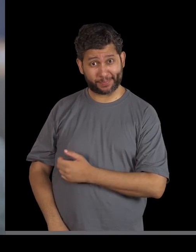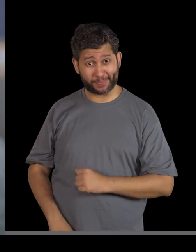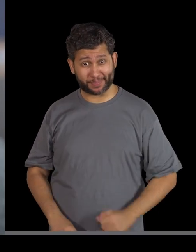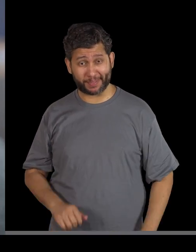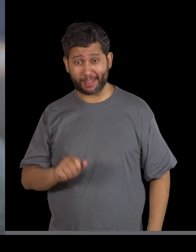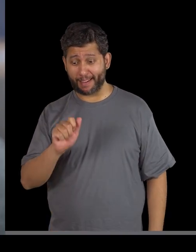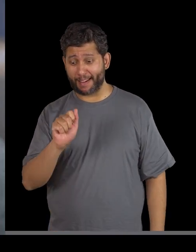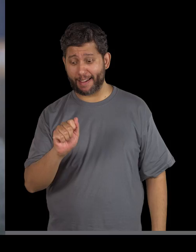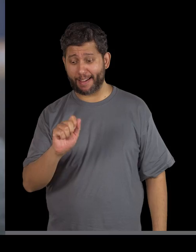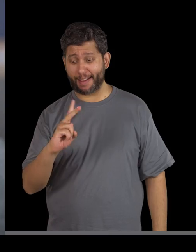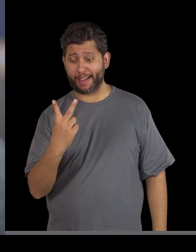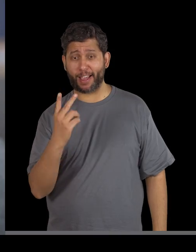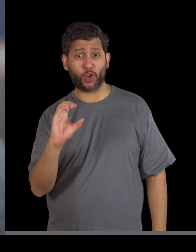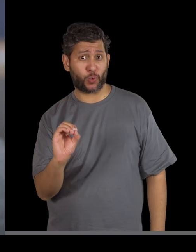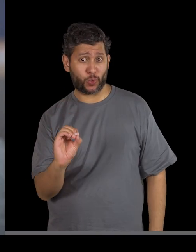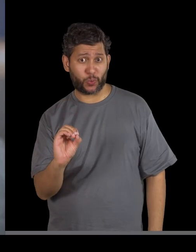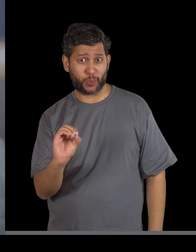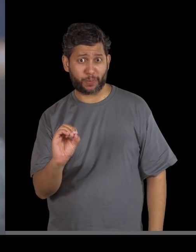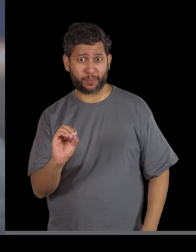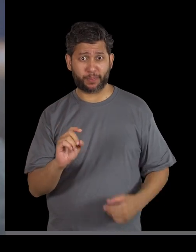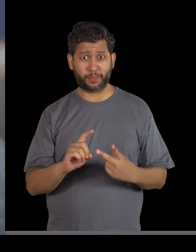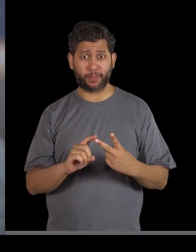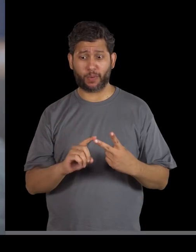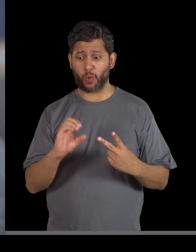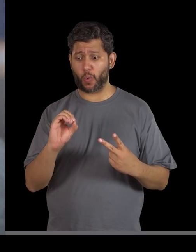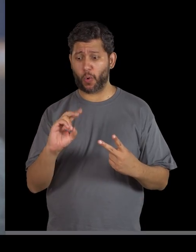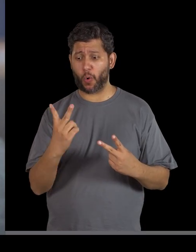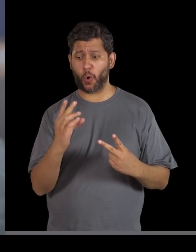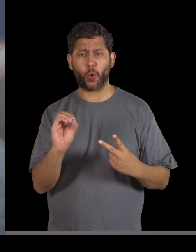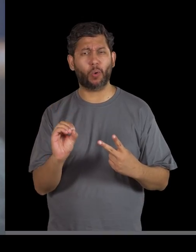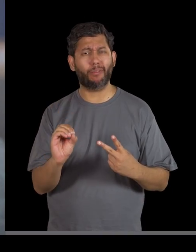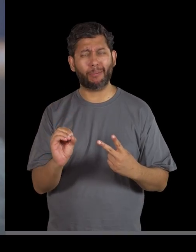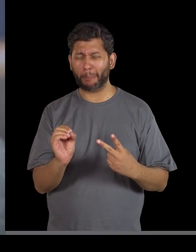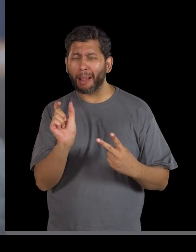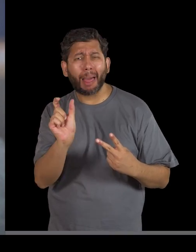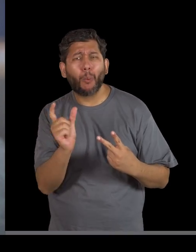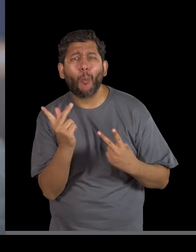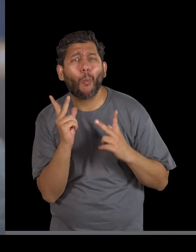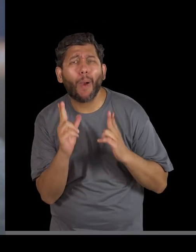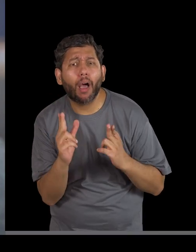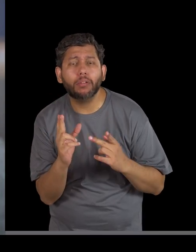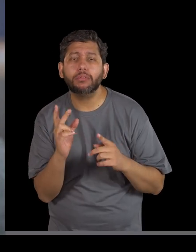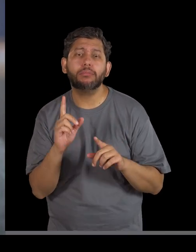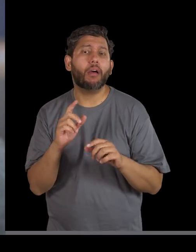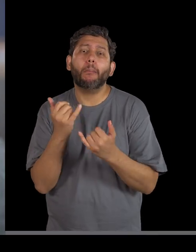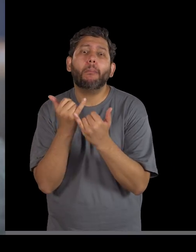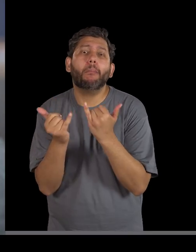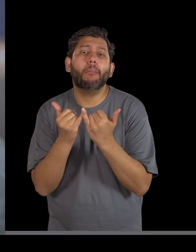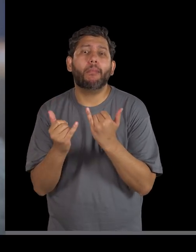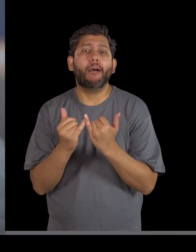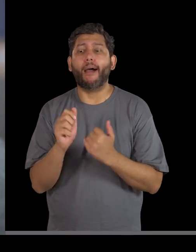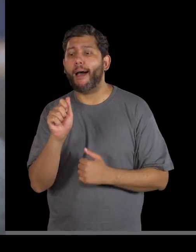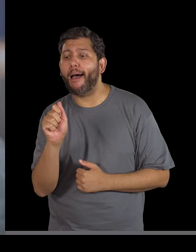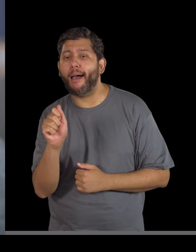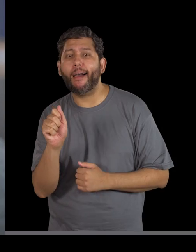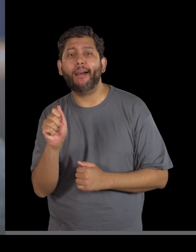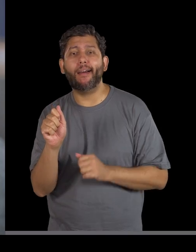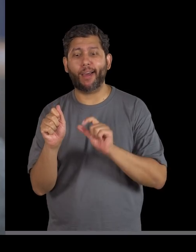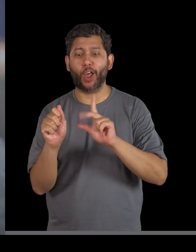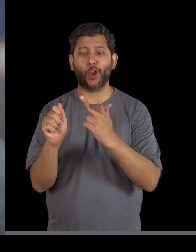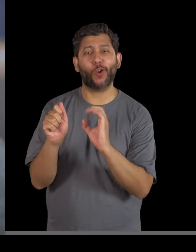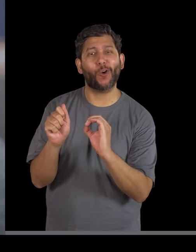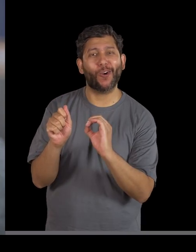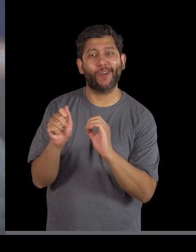né? O resto da palavra é igualzinha. A única coisa que contrasta o significado ali são as vogais. Então, A e O